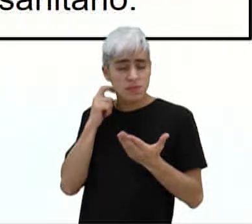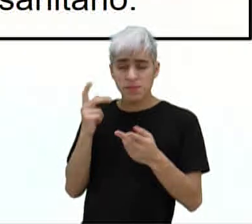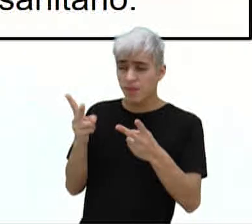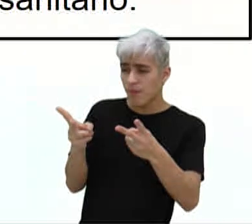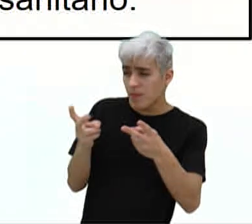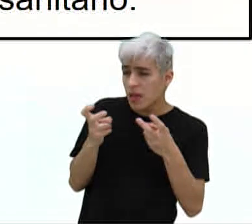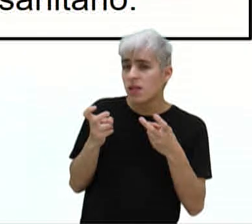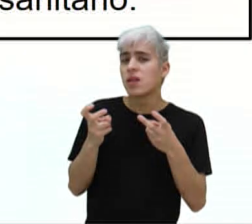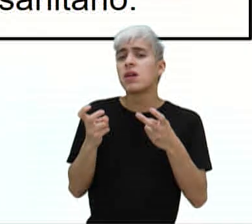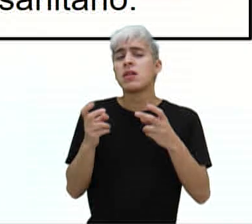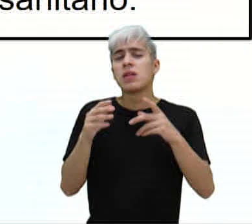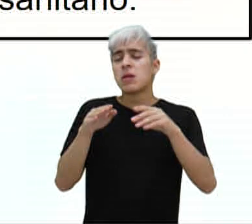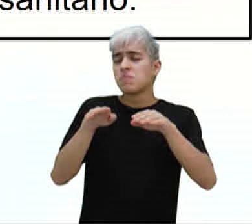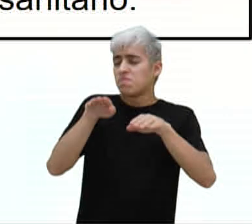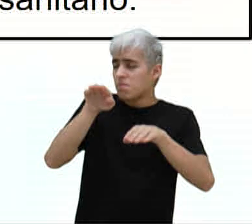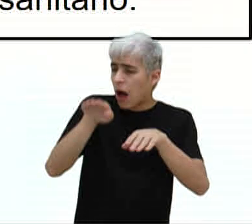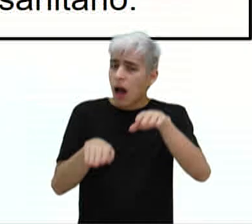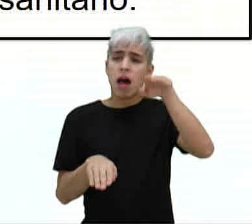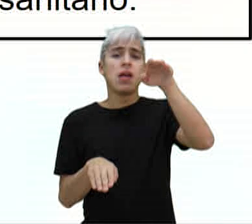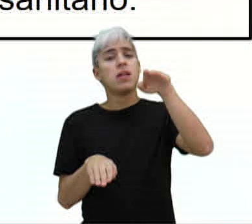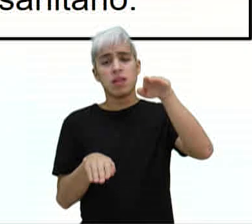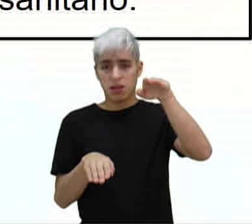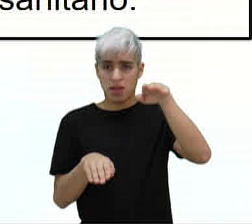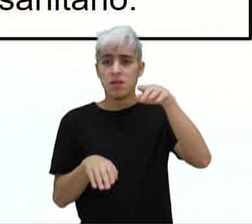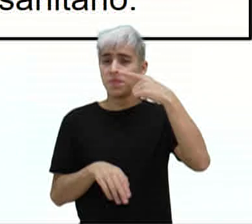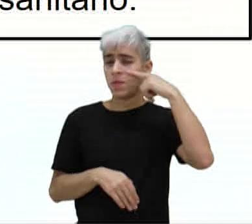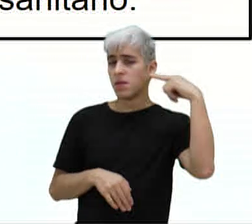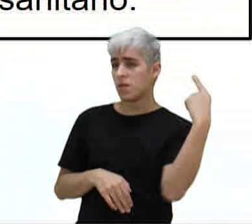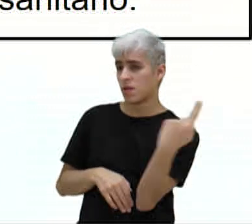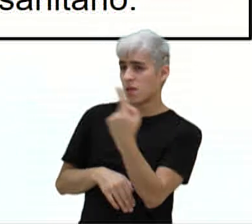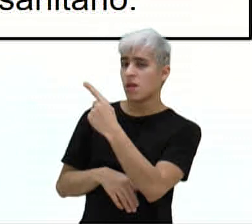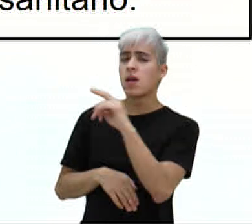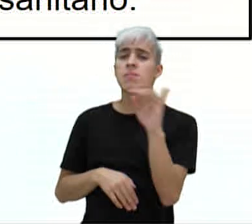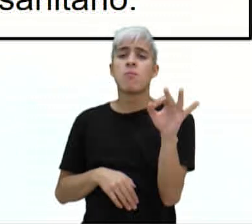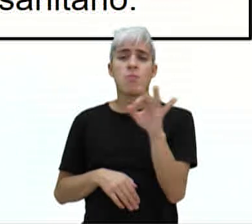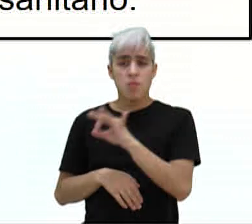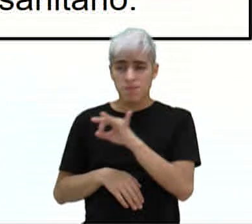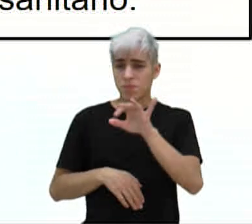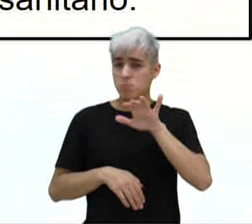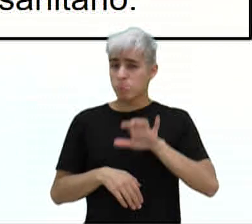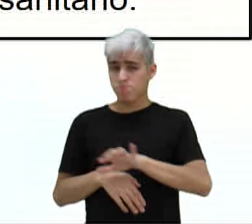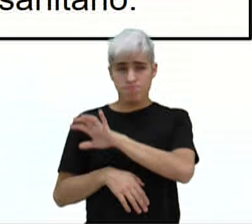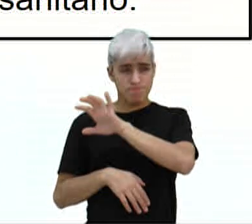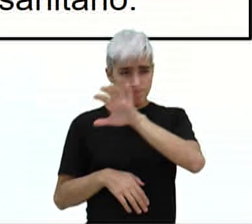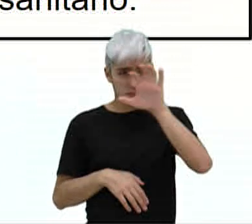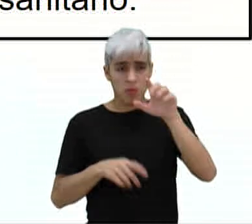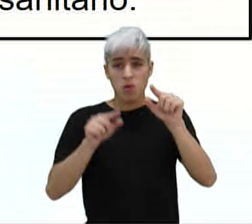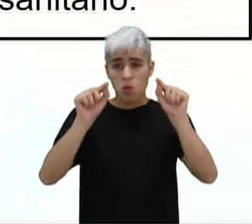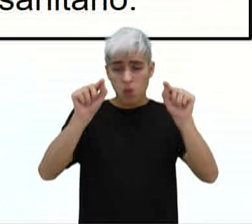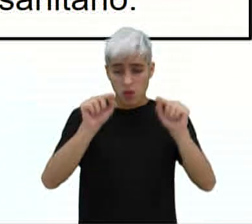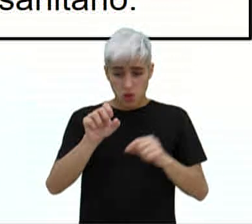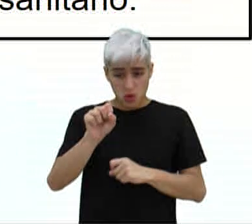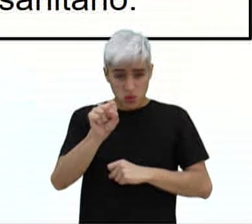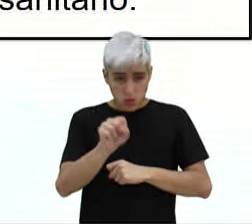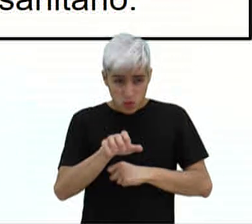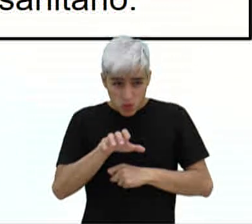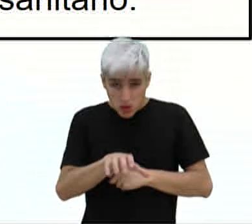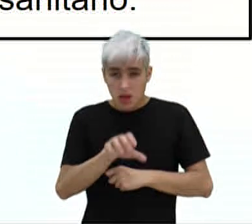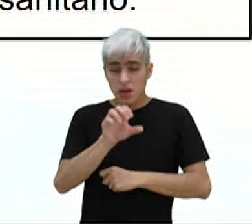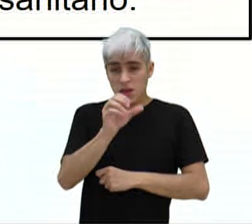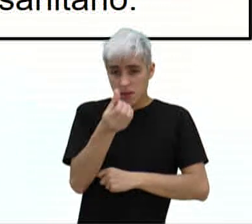grande disparidade aqui, né, no mapa nas porcentagens. Nós vemos aqui que na região sul,